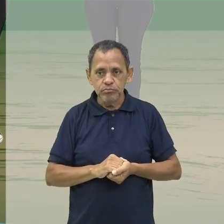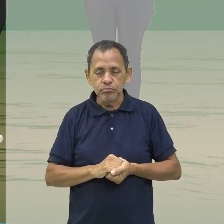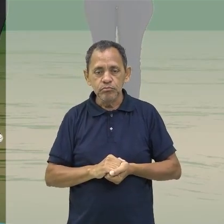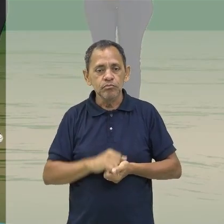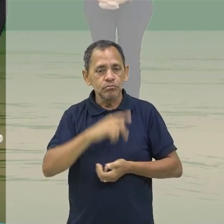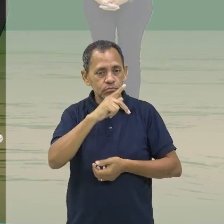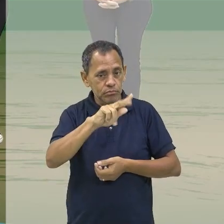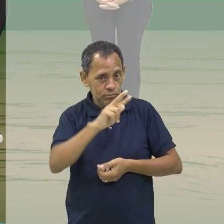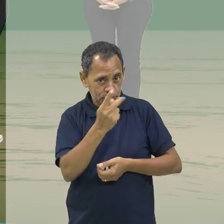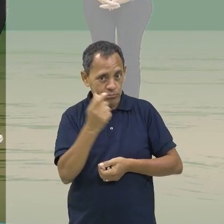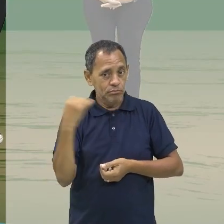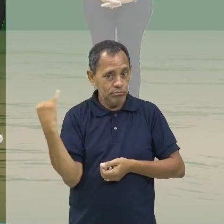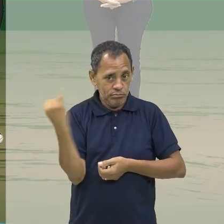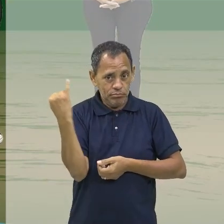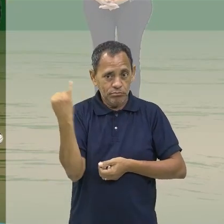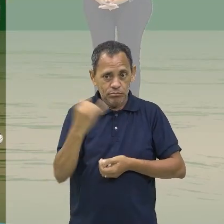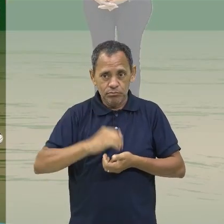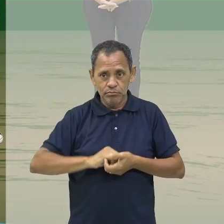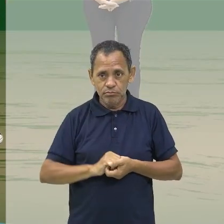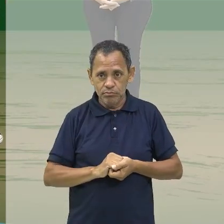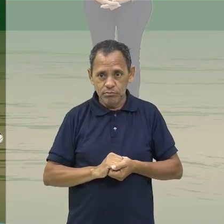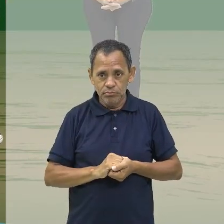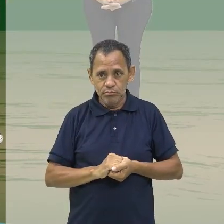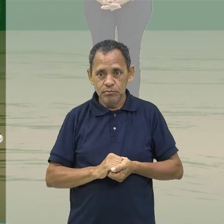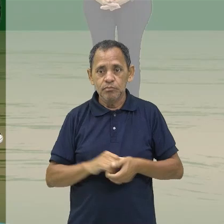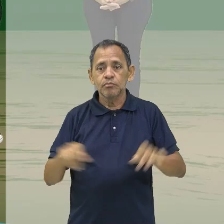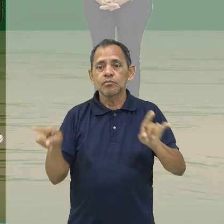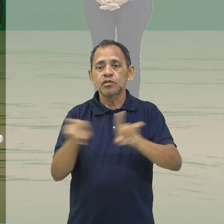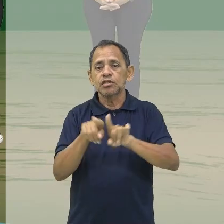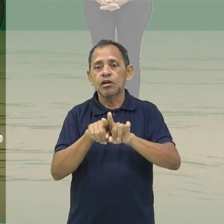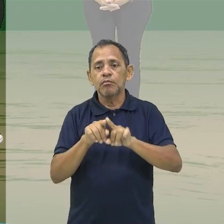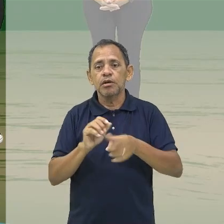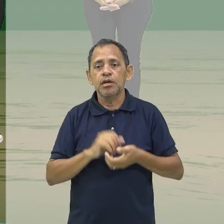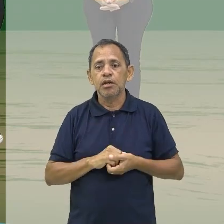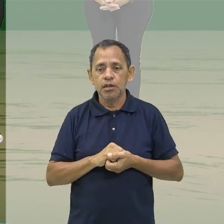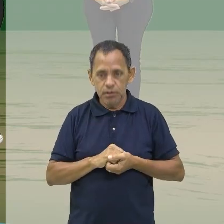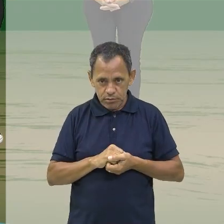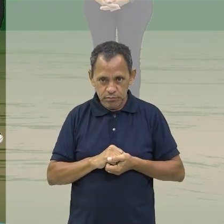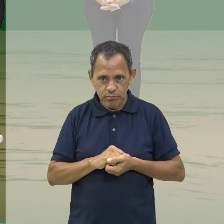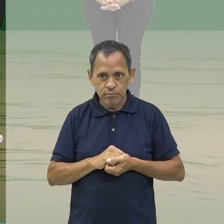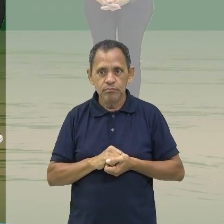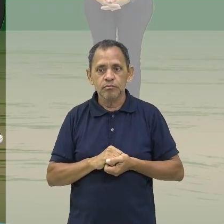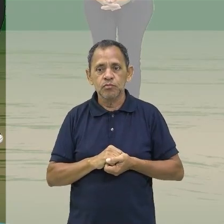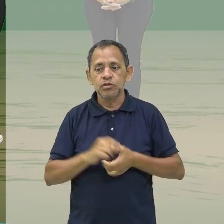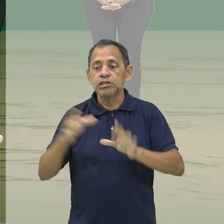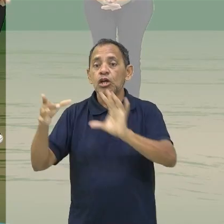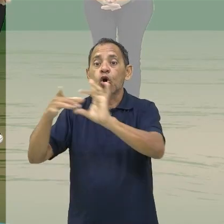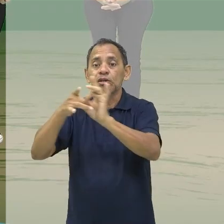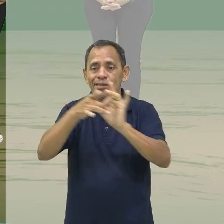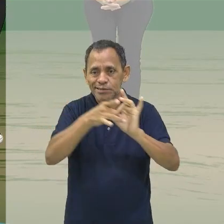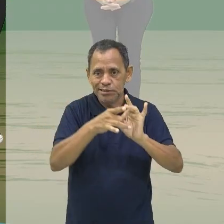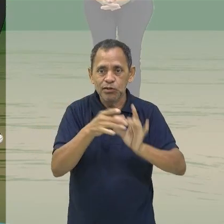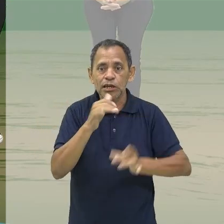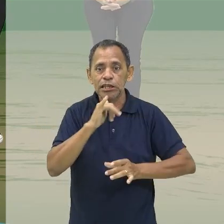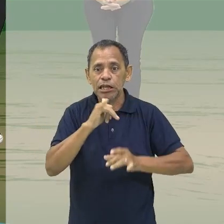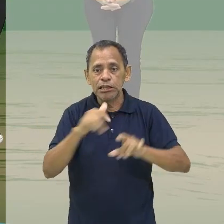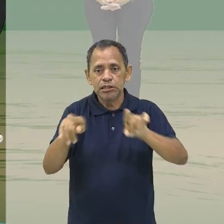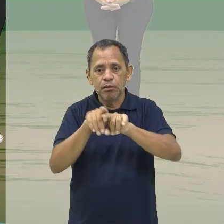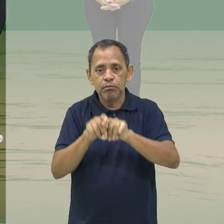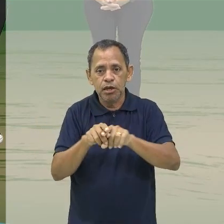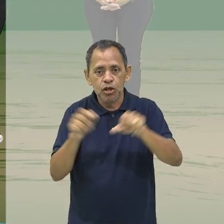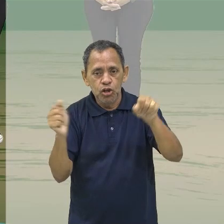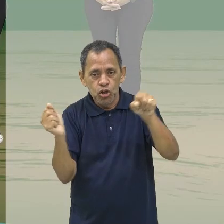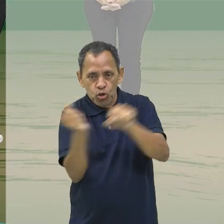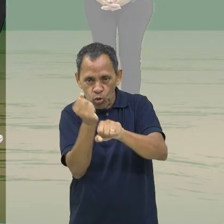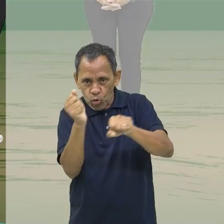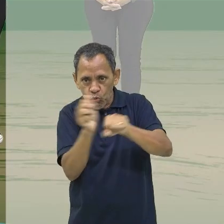que é super importante, e também da condutividade elétrica, da turbidez e